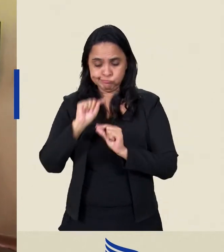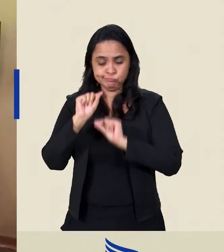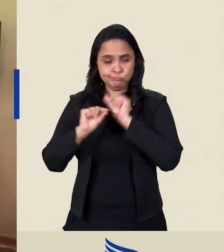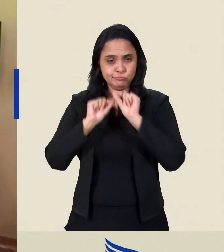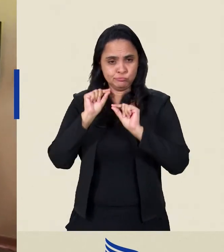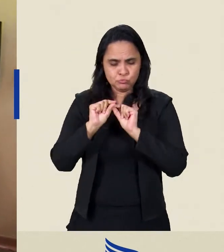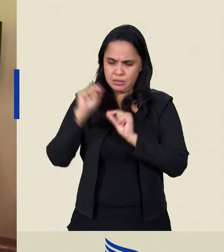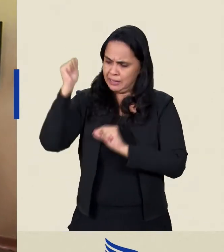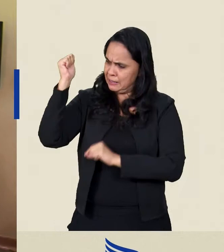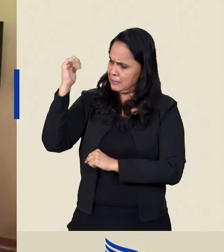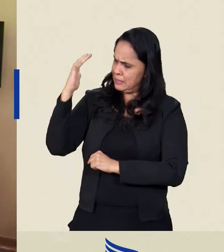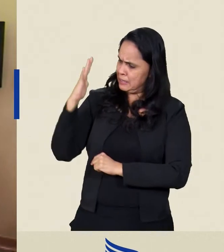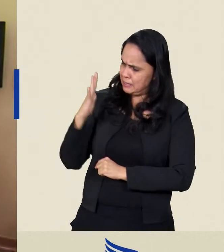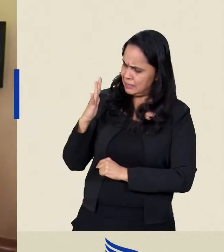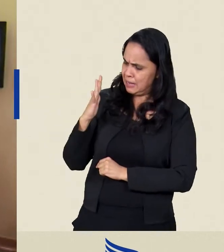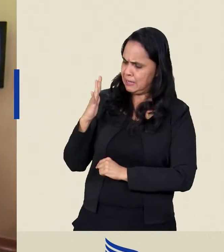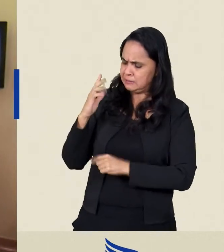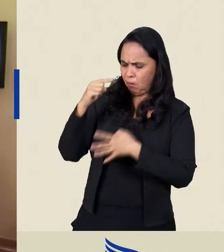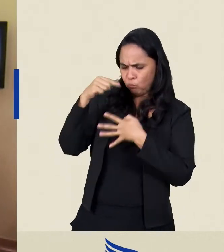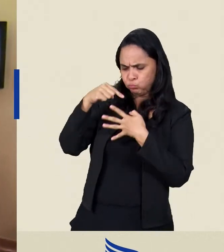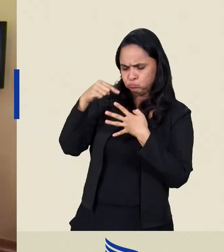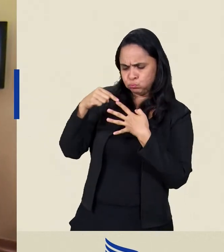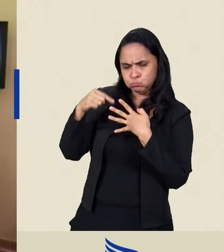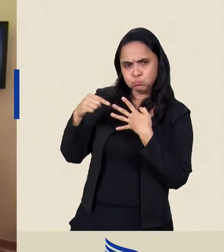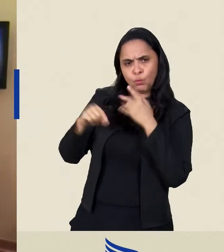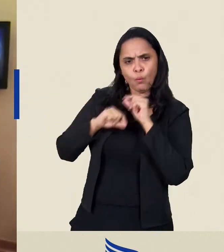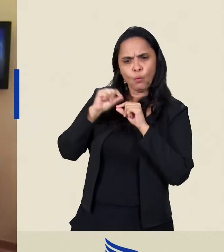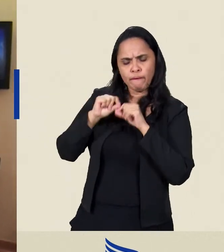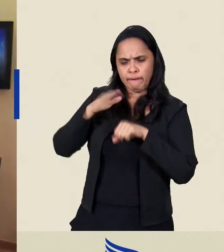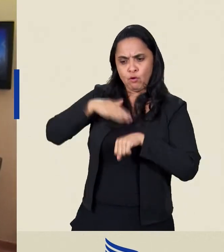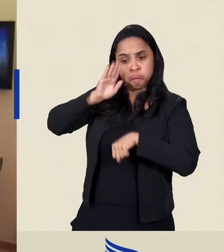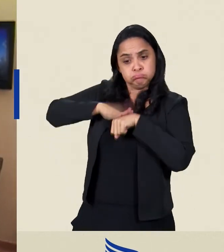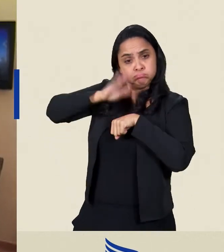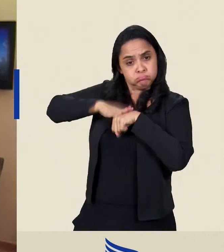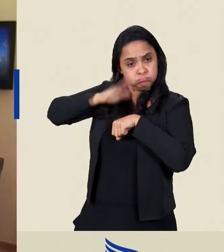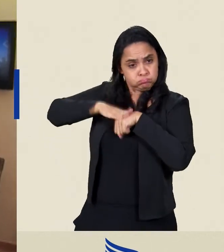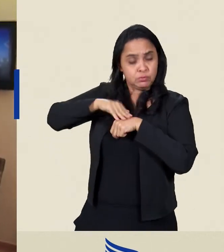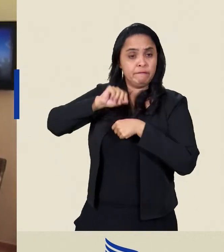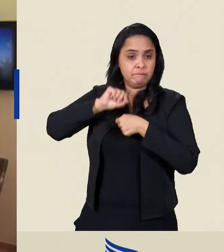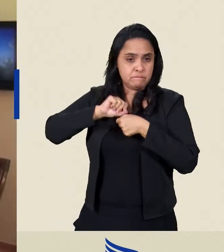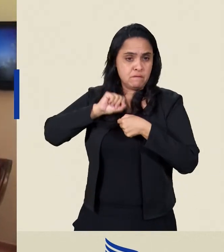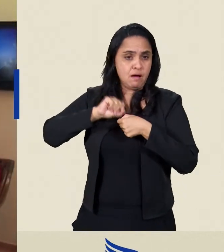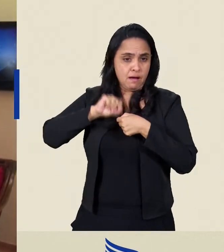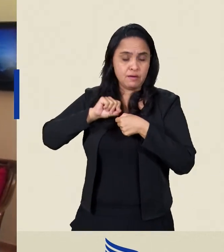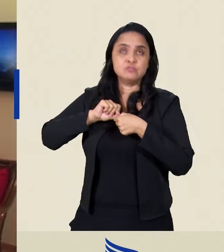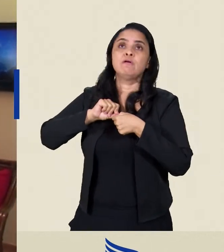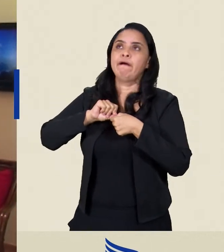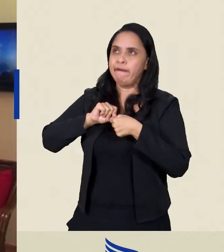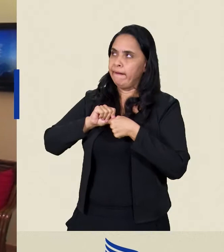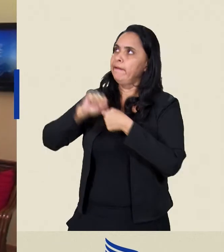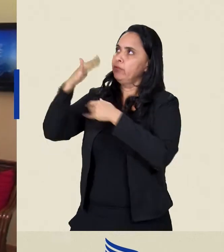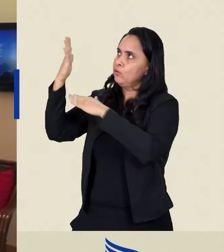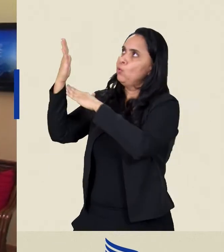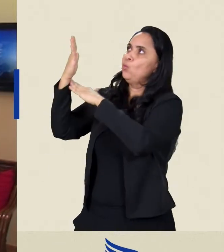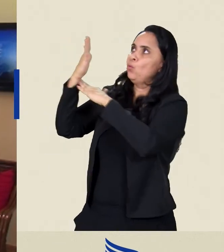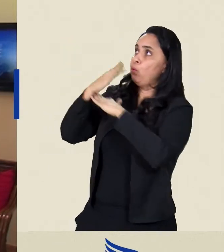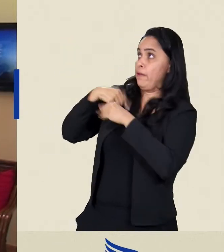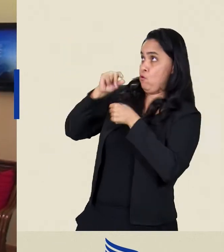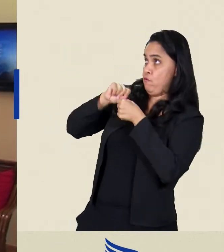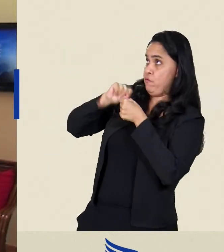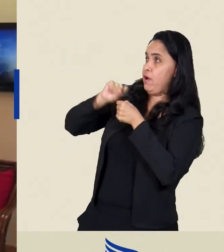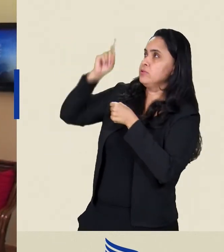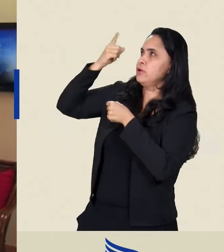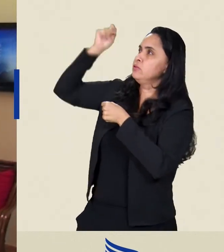entende-se que graça, que os meios de graça são coisas que a pessoa faz para receber um favor de Deus.